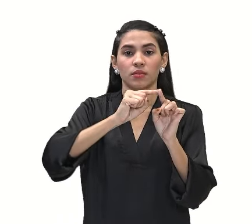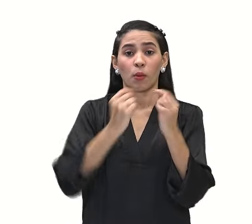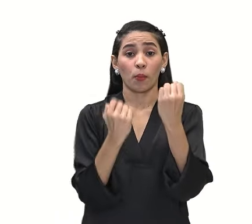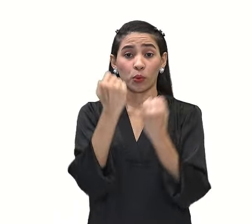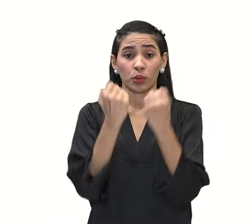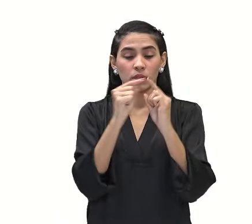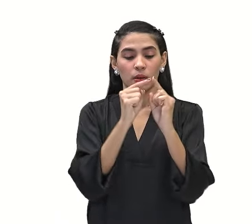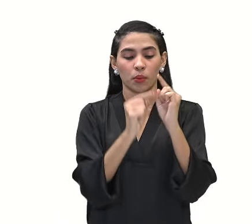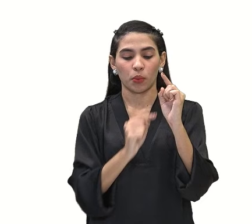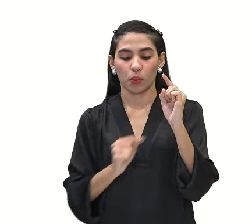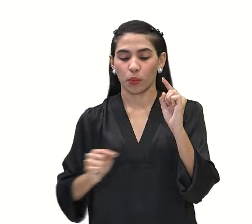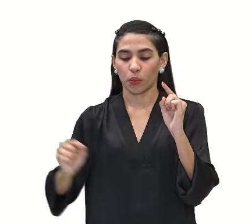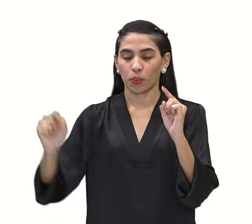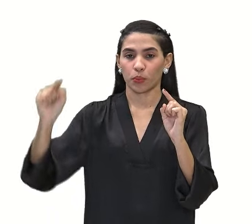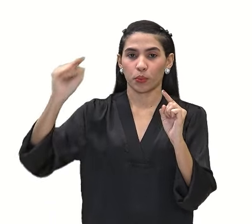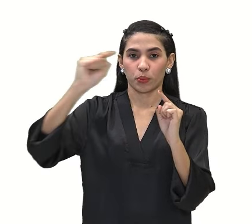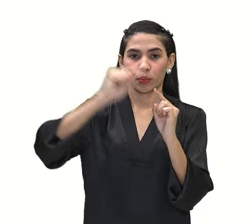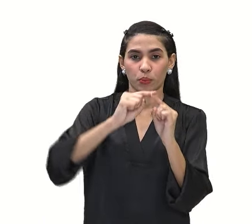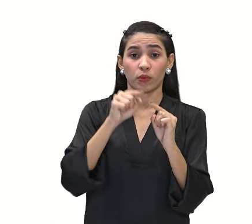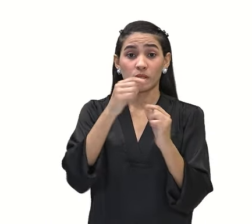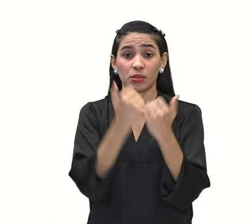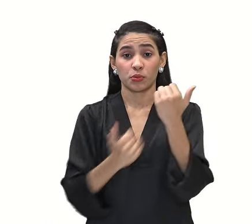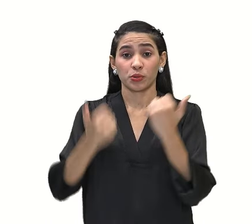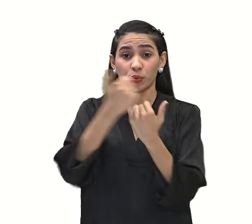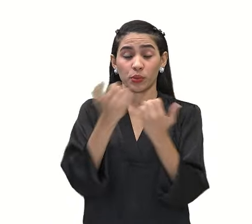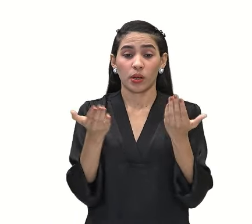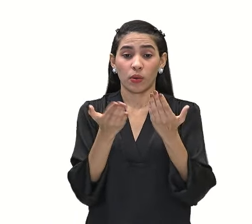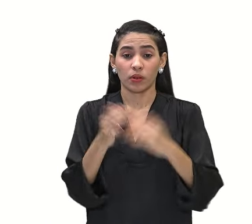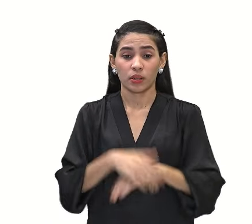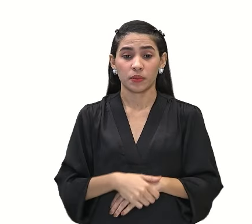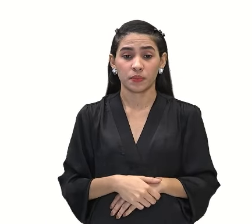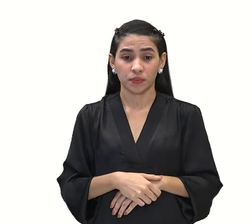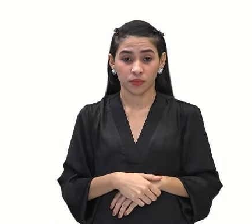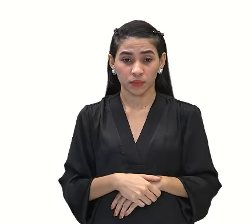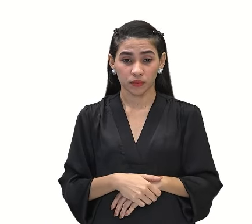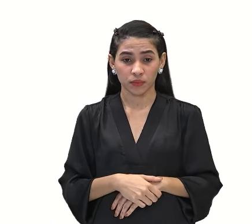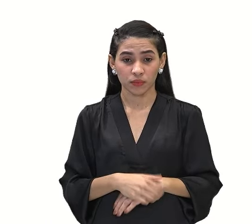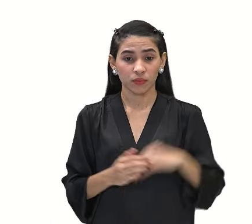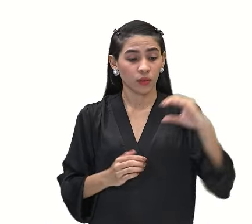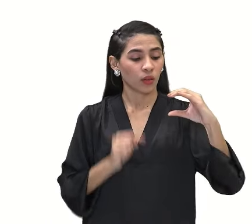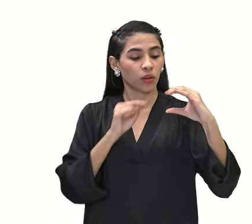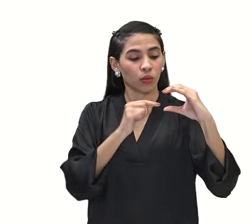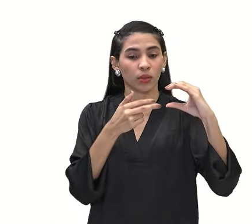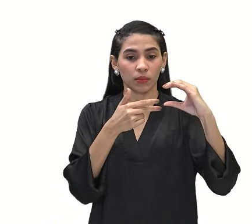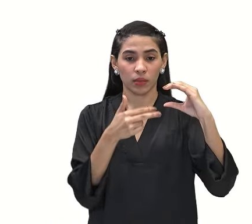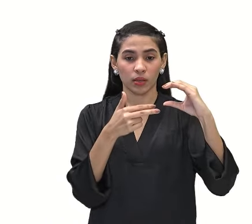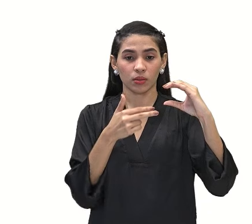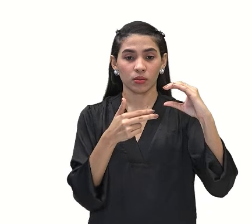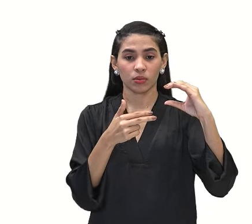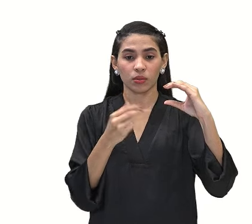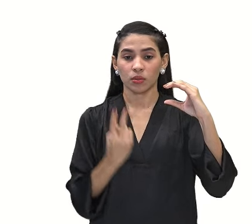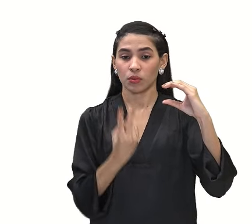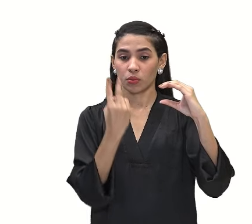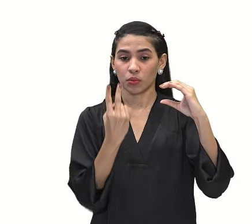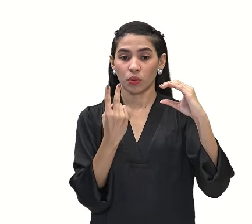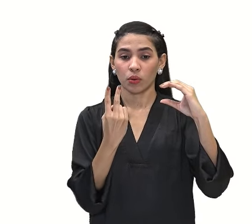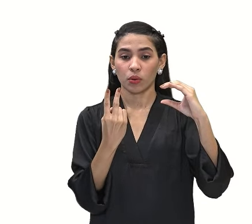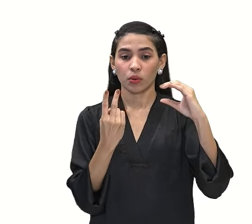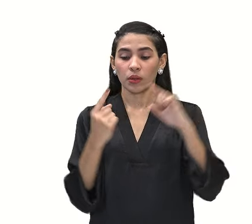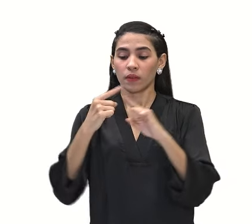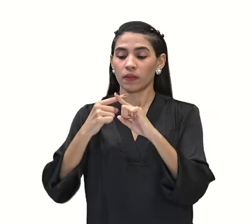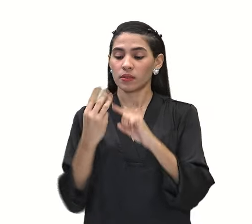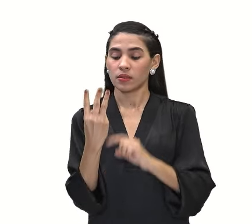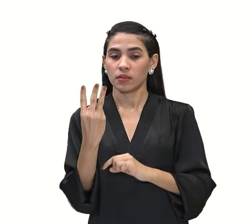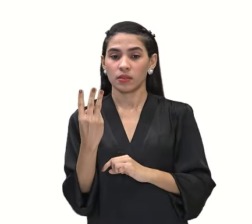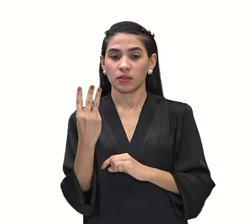rotatória então agora só é substituir ó substituindo eu vou ter então a 2 x